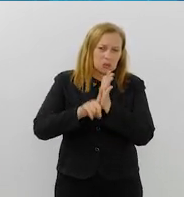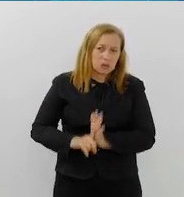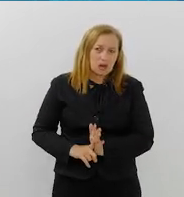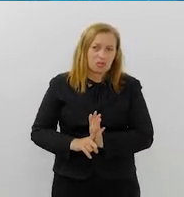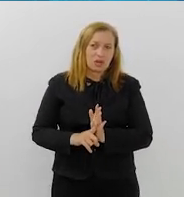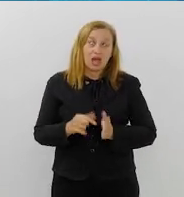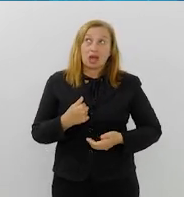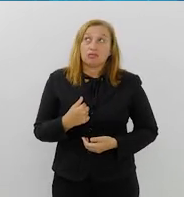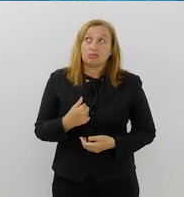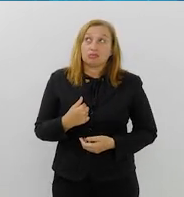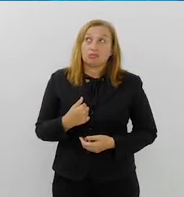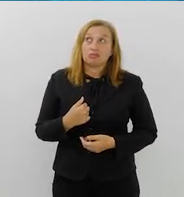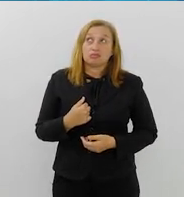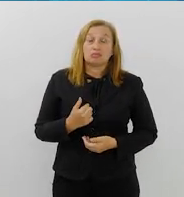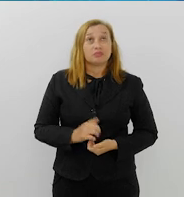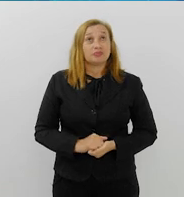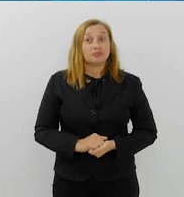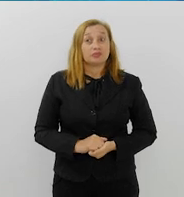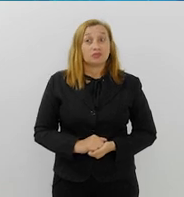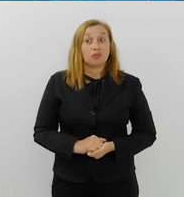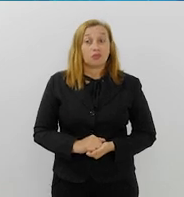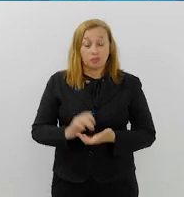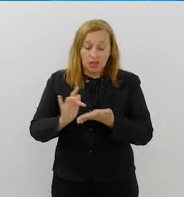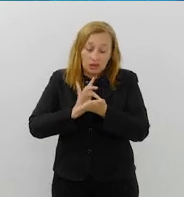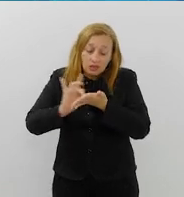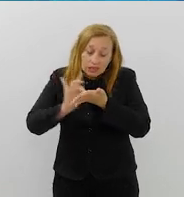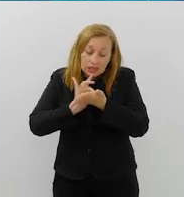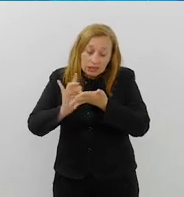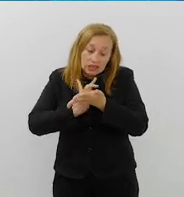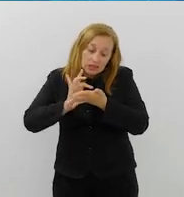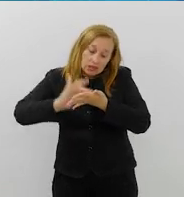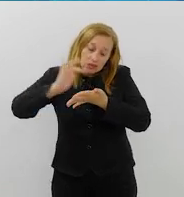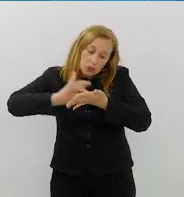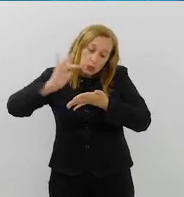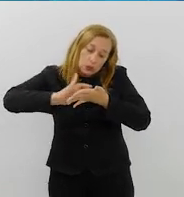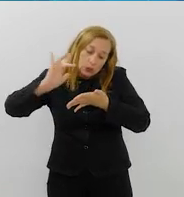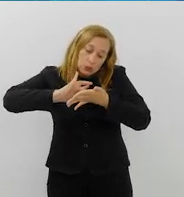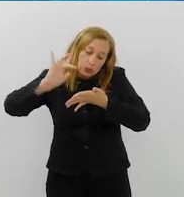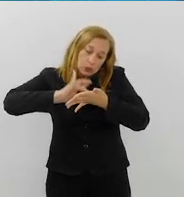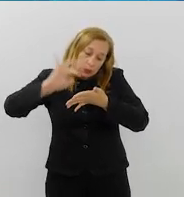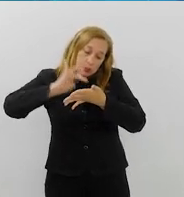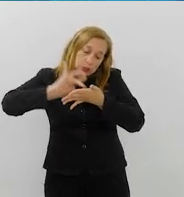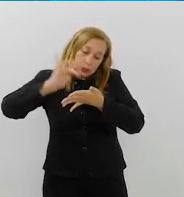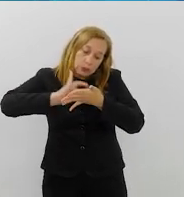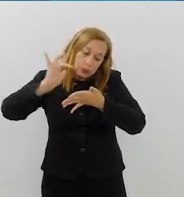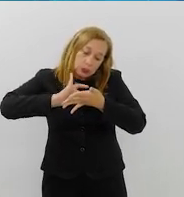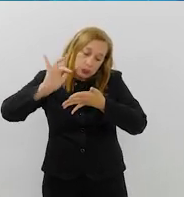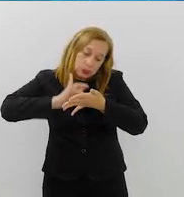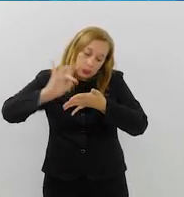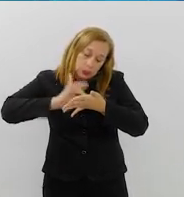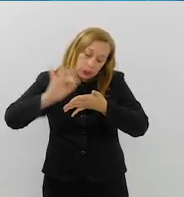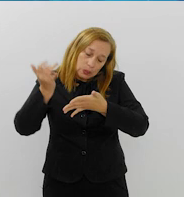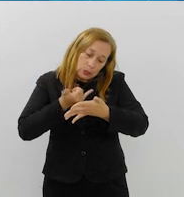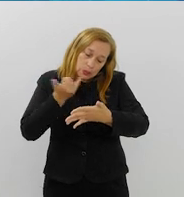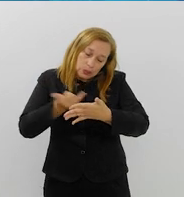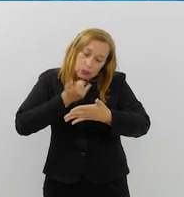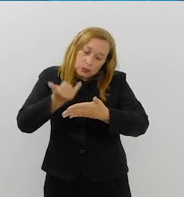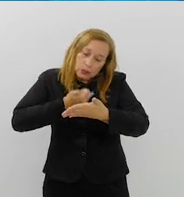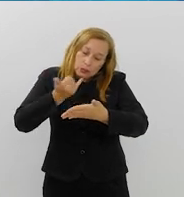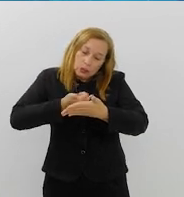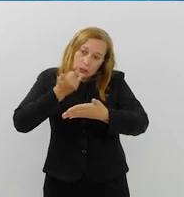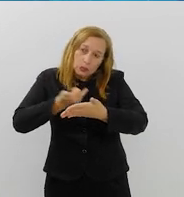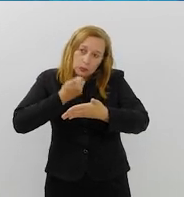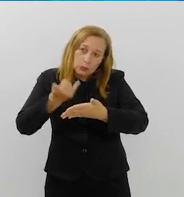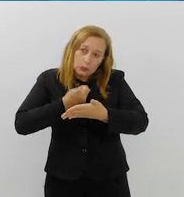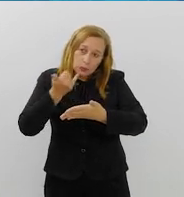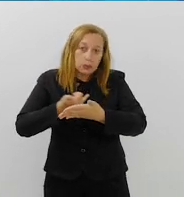exame, tarará. Peraí, deixa eu ir aqui pegar meu smartphone e ficar rolando o dedinho, né? Vou consumindo